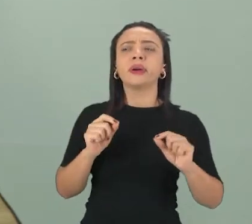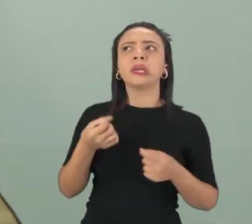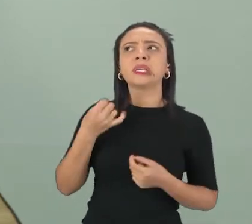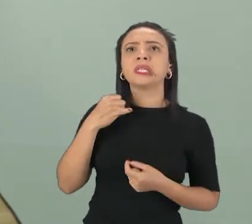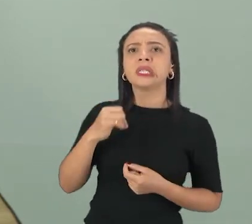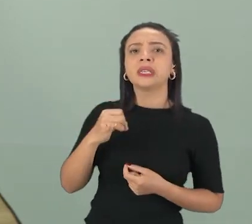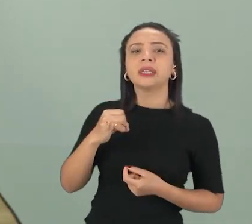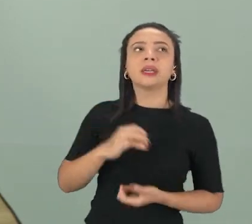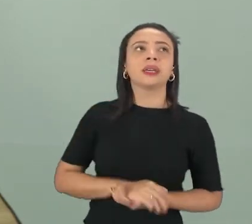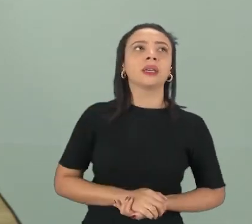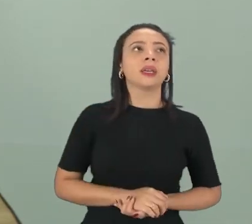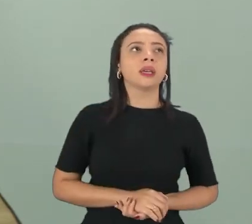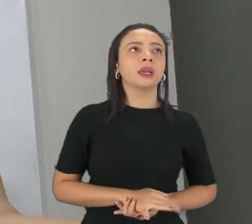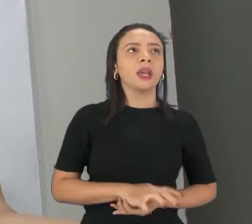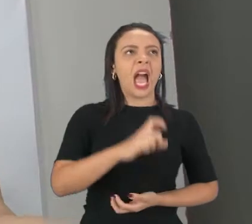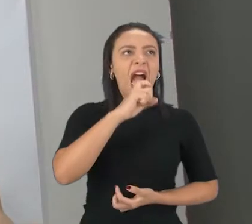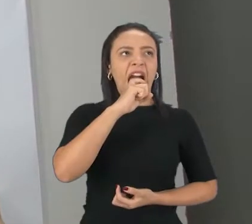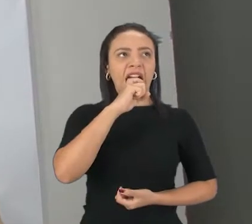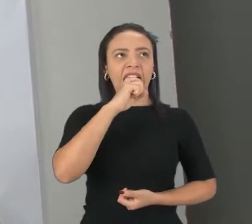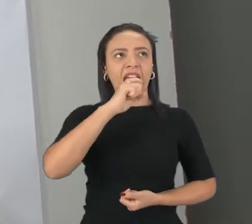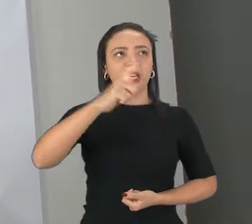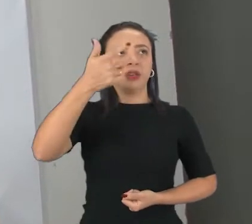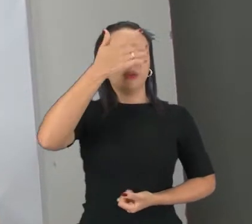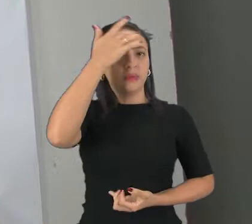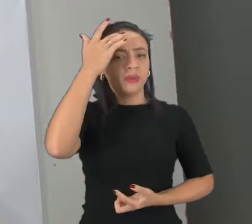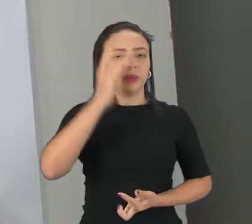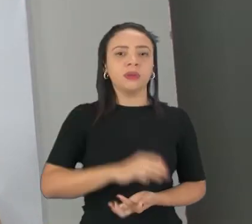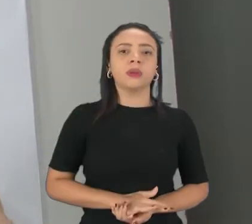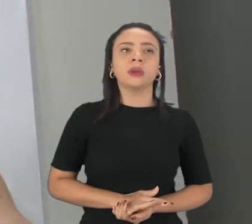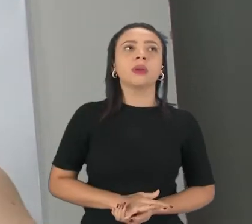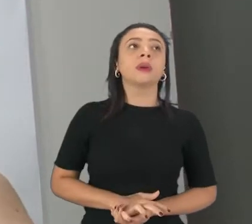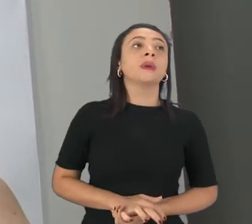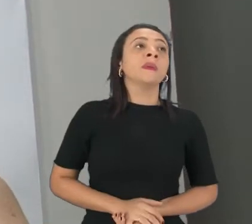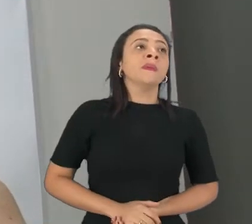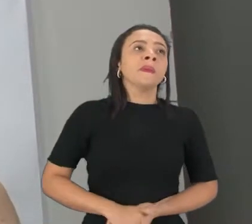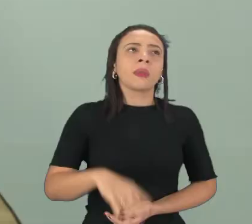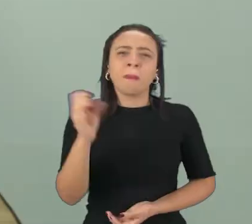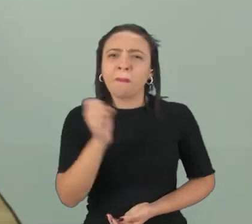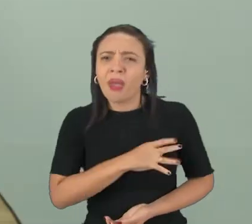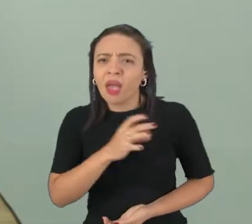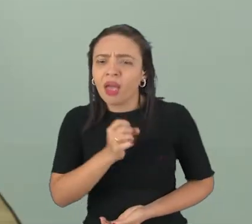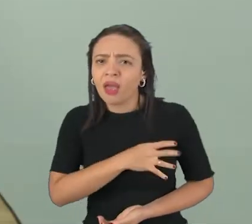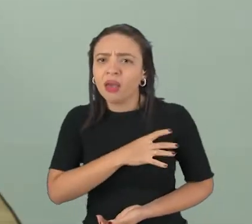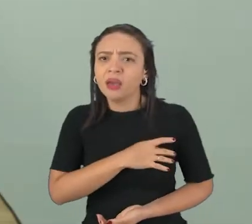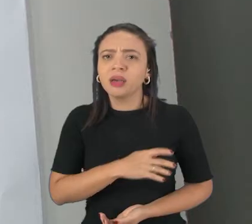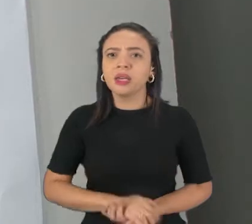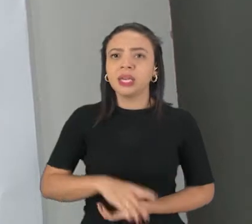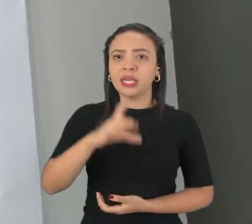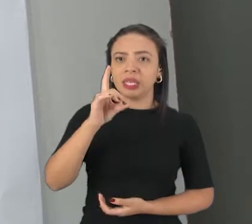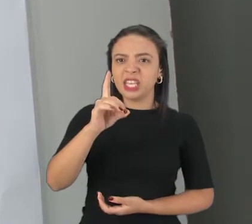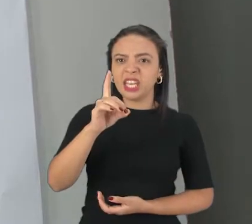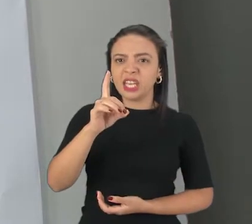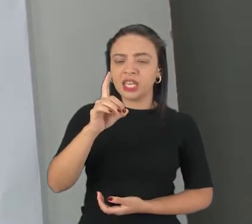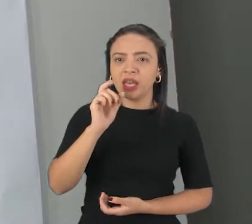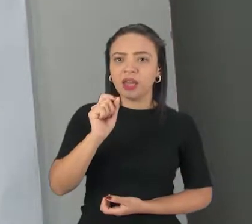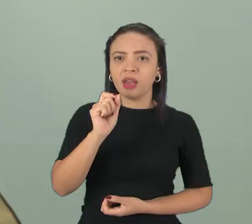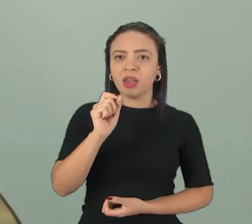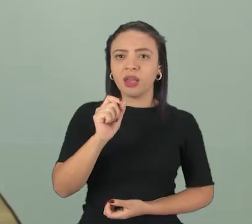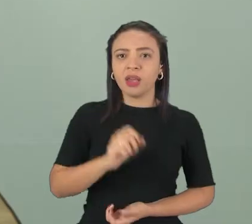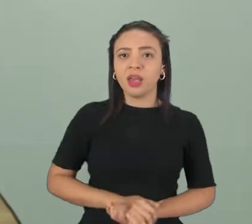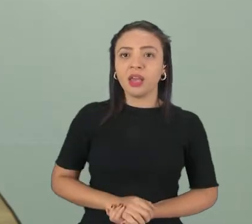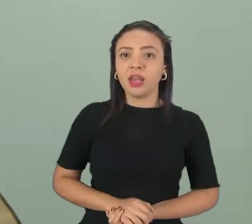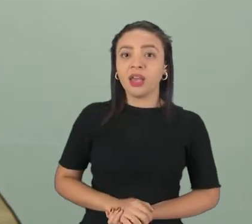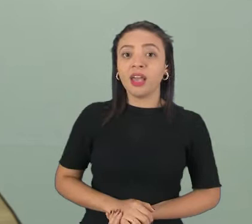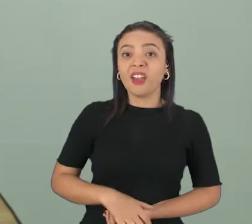está com ciúme de alguém, Era medroso? Também não. Invejoso? Sim, ele estava